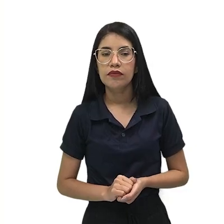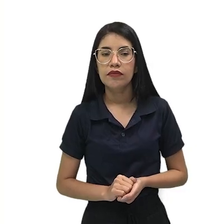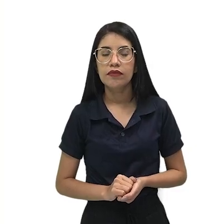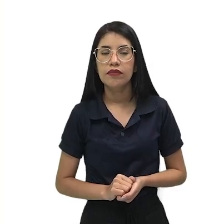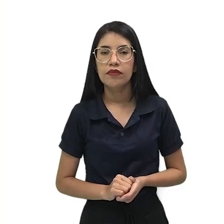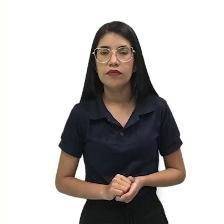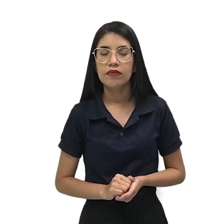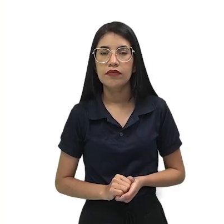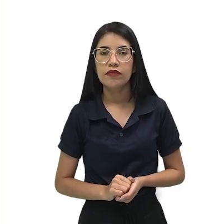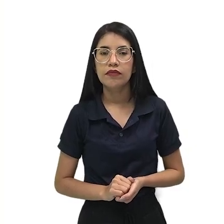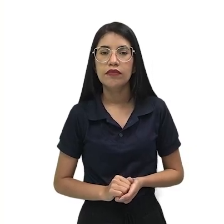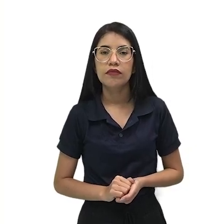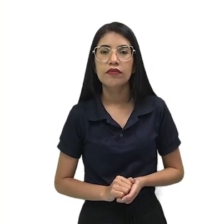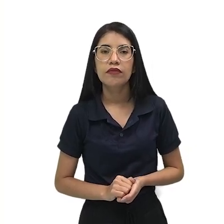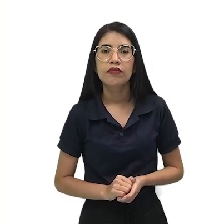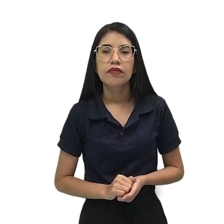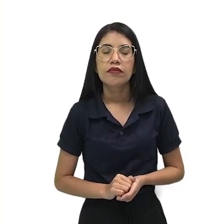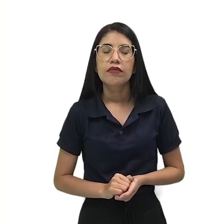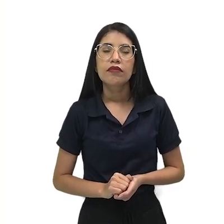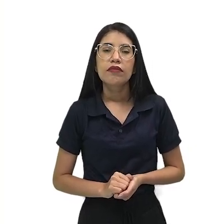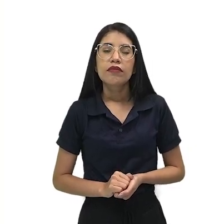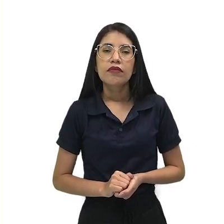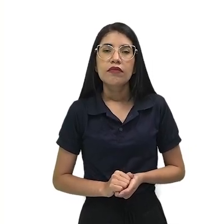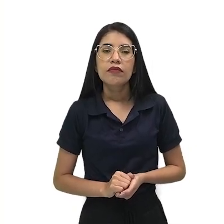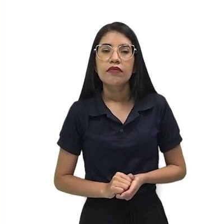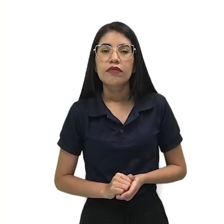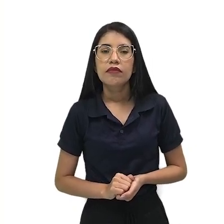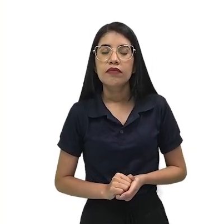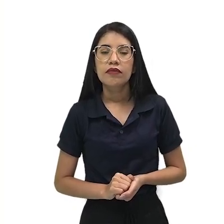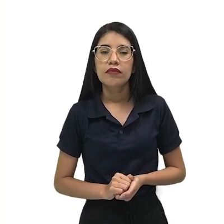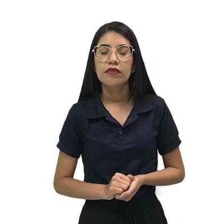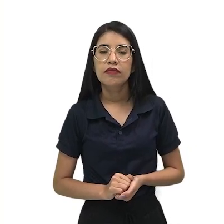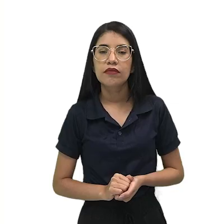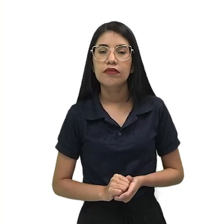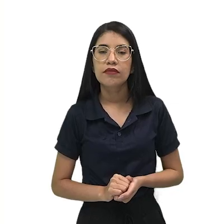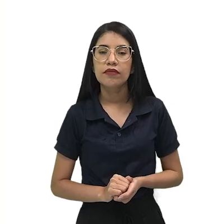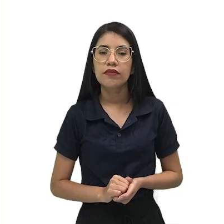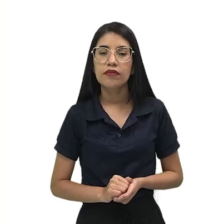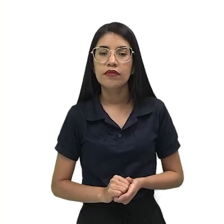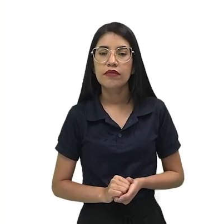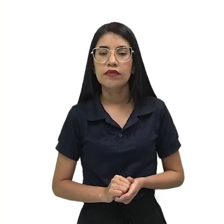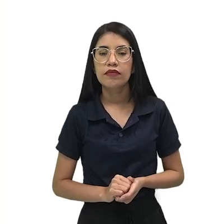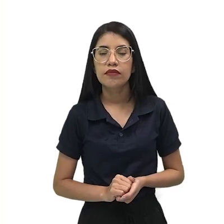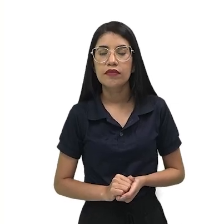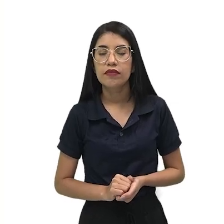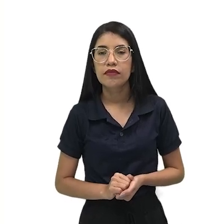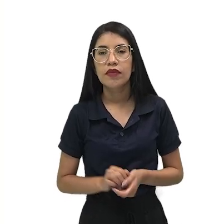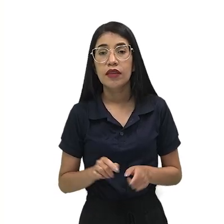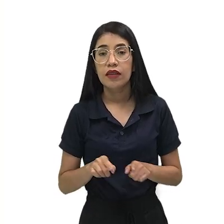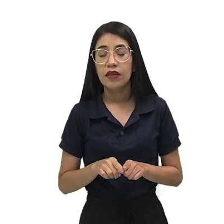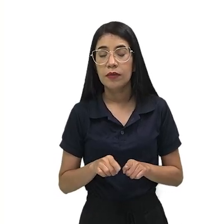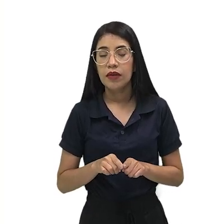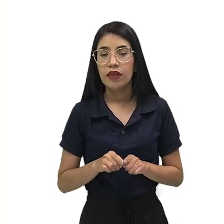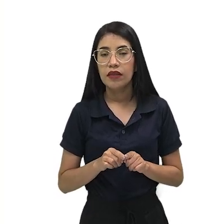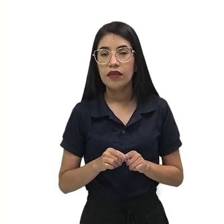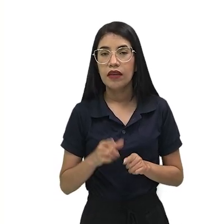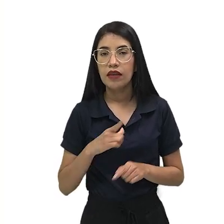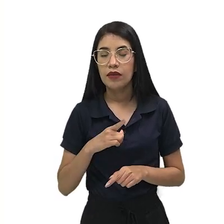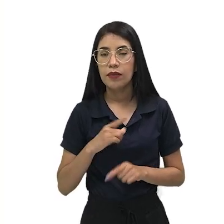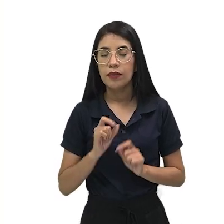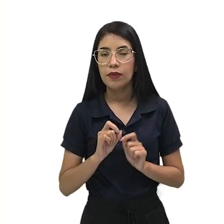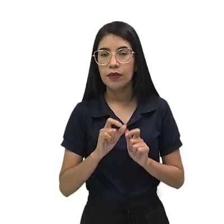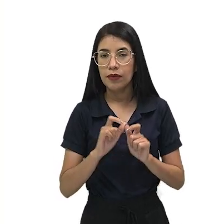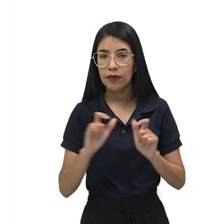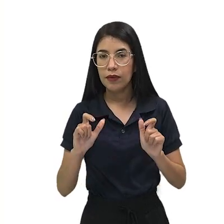ó. É o anteperíodo. E ela tem agora a parte dela do período, que eu